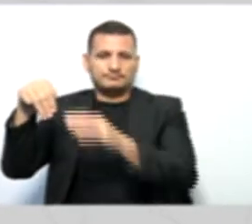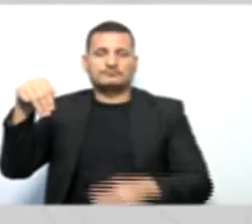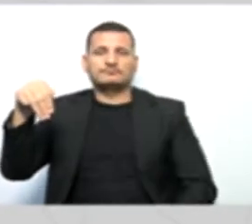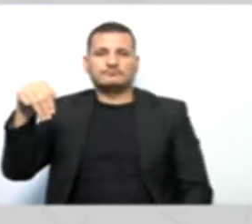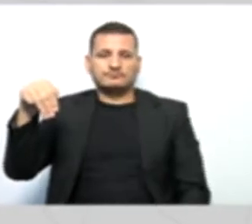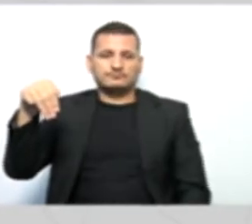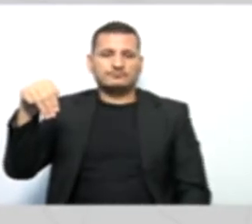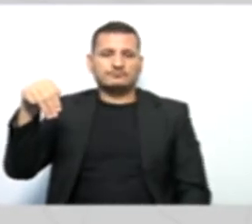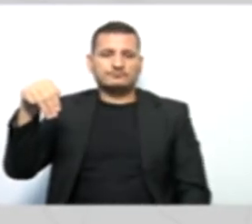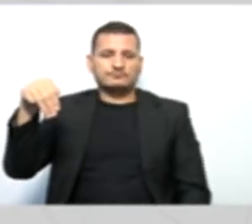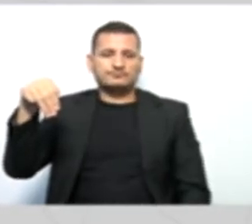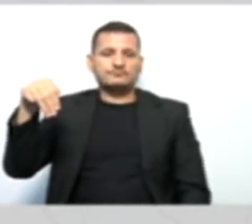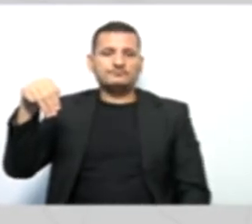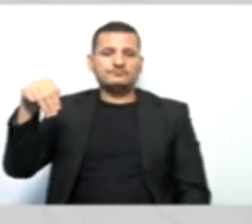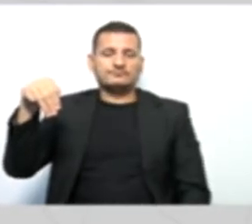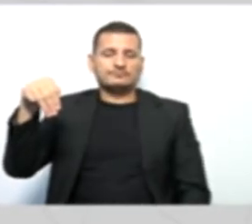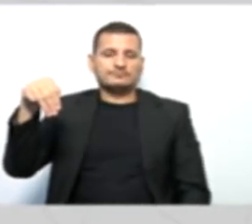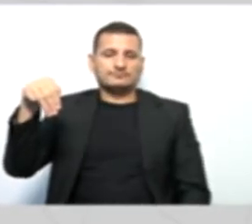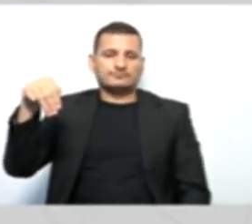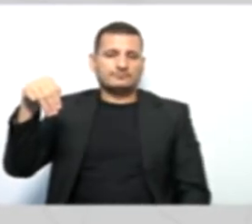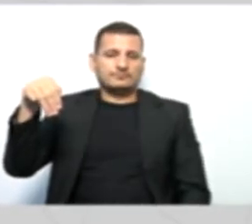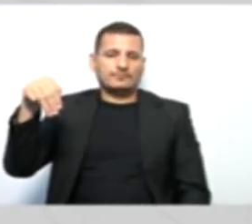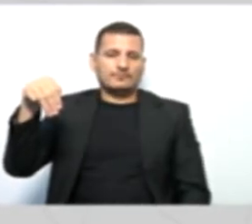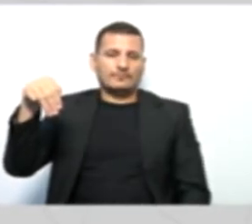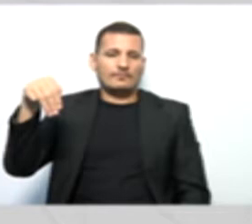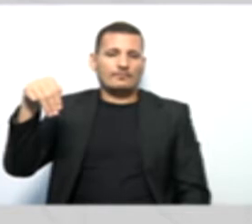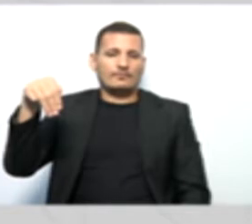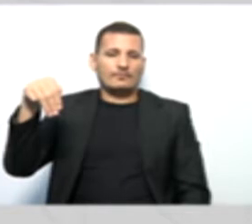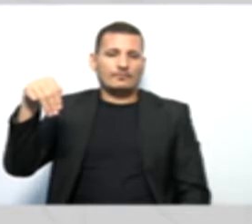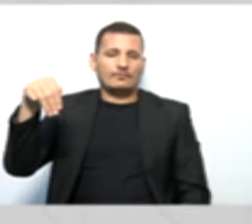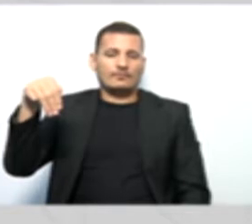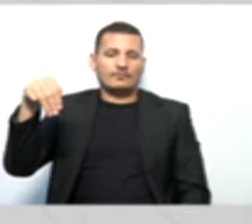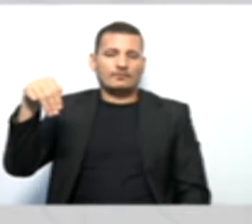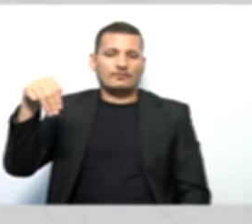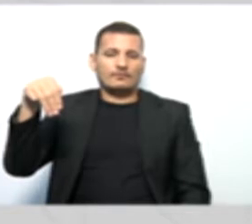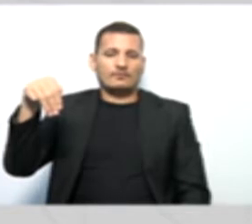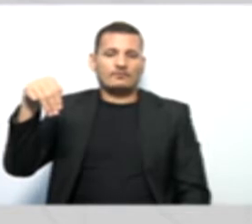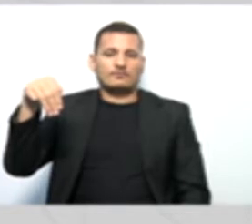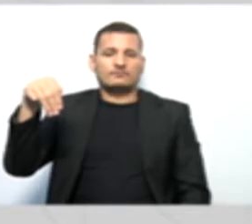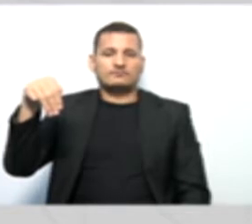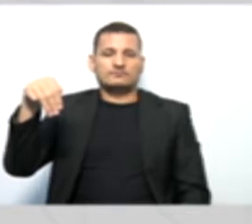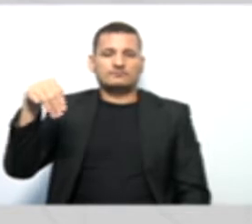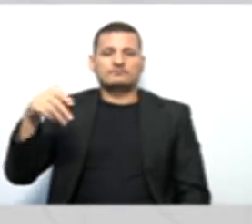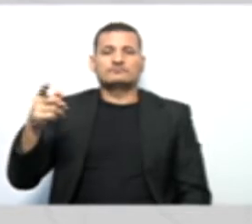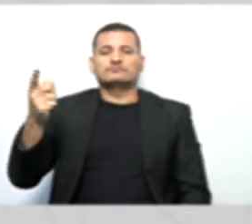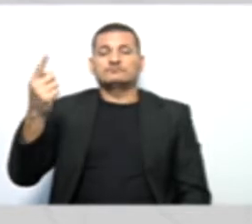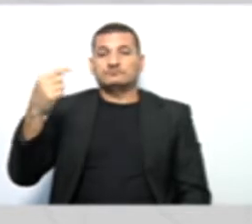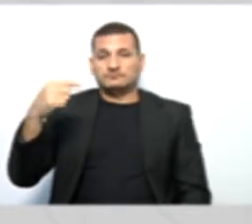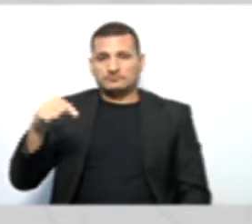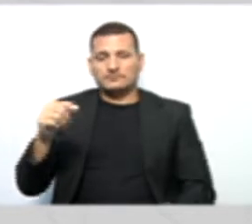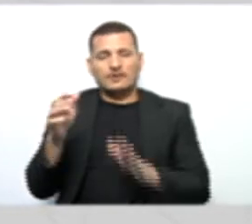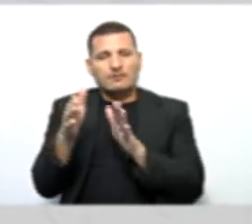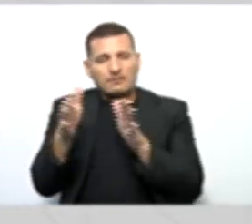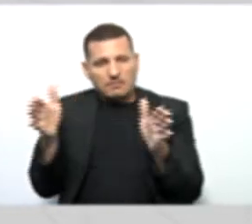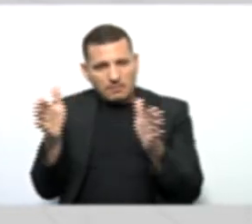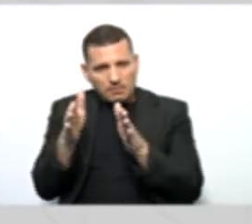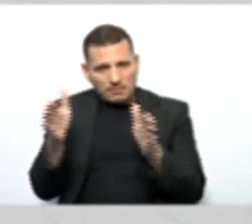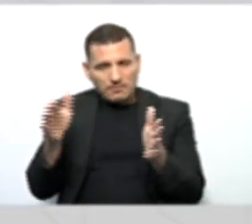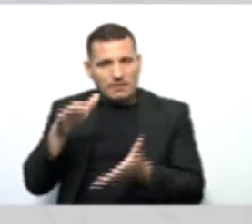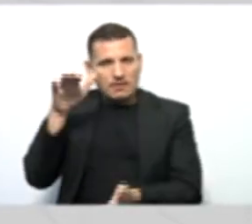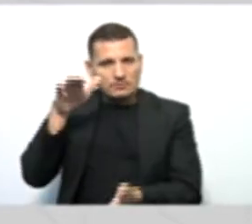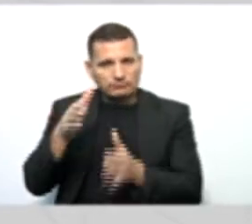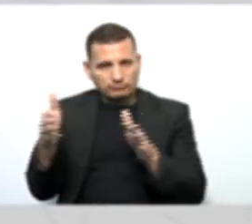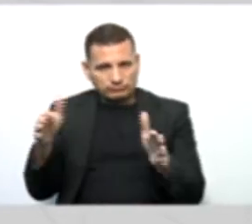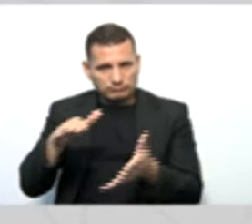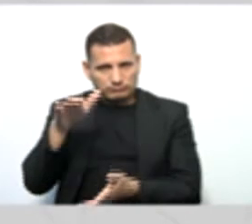vir junto com o meu método construtor. Meu método construtor vai receber esse parâmetro. O atributo tamanho está